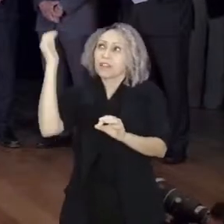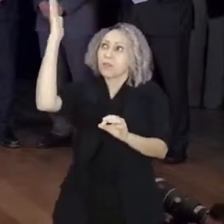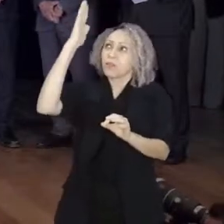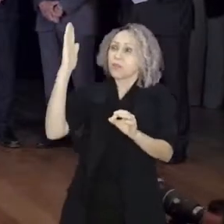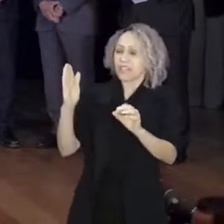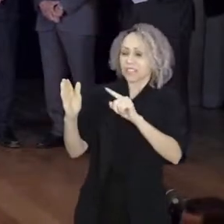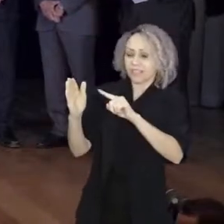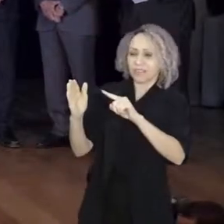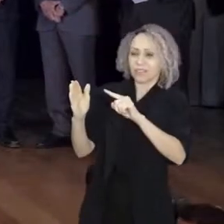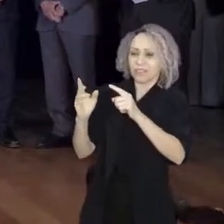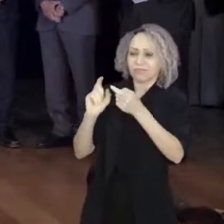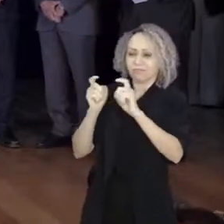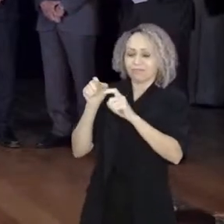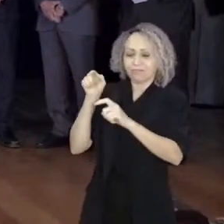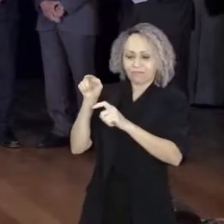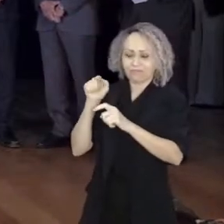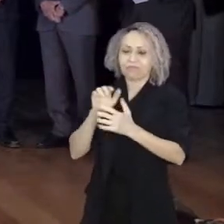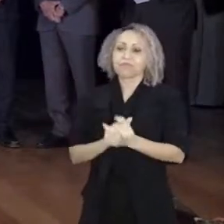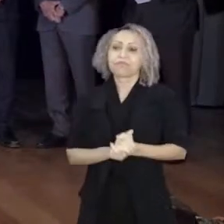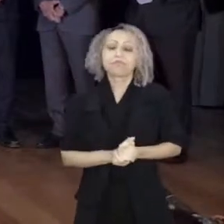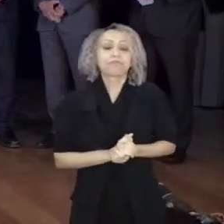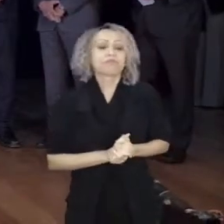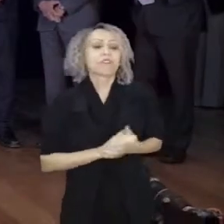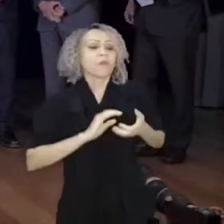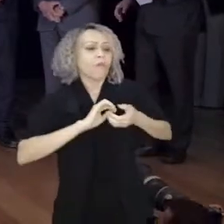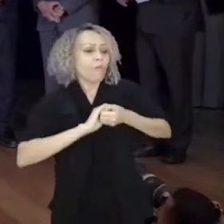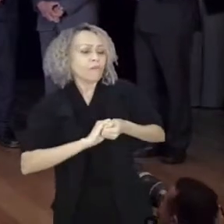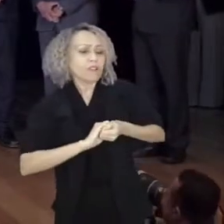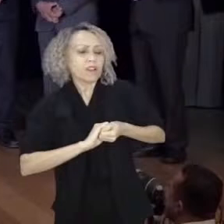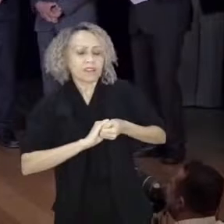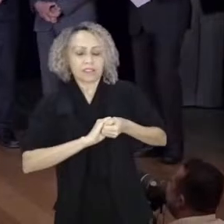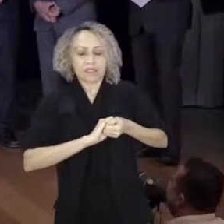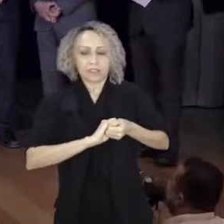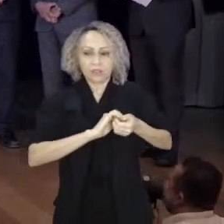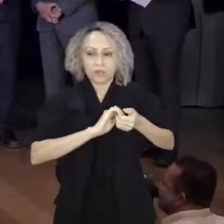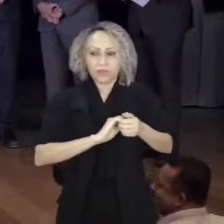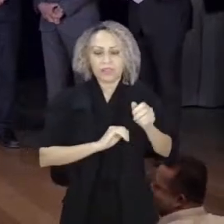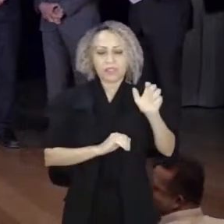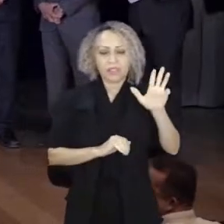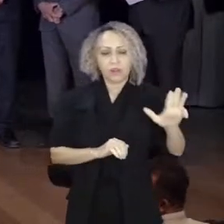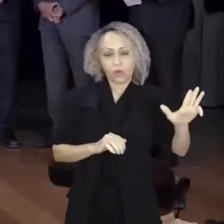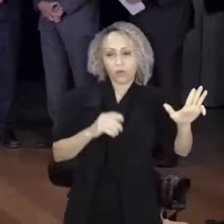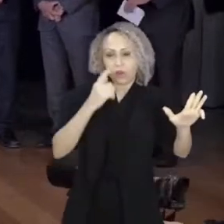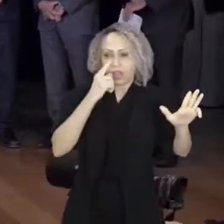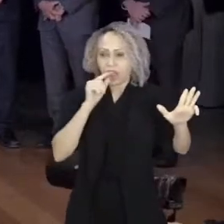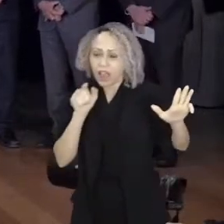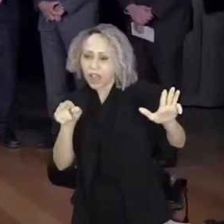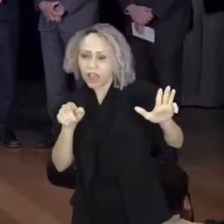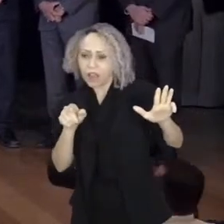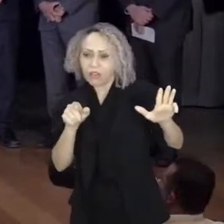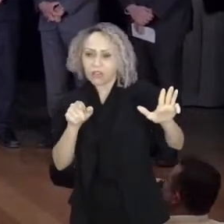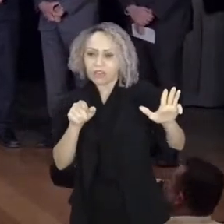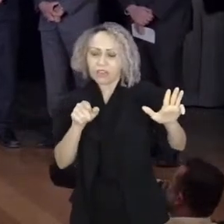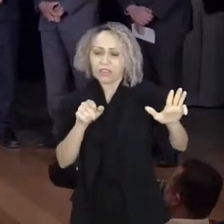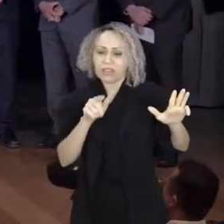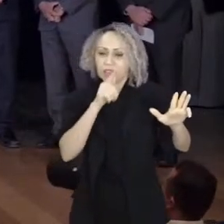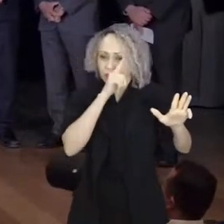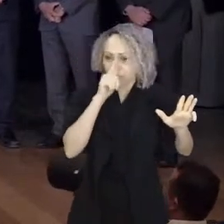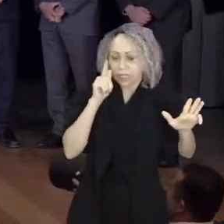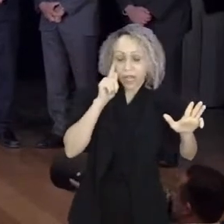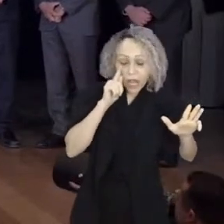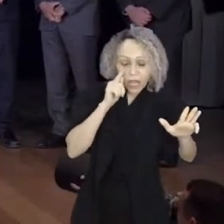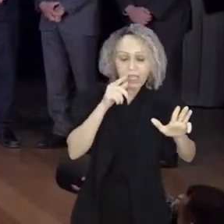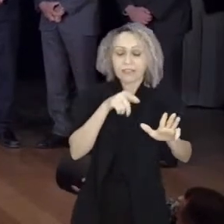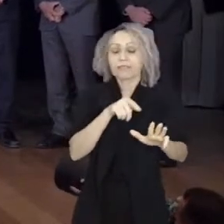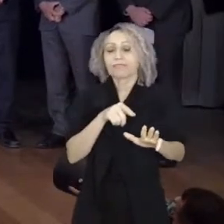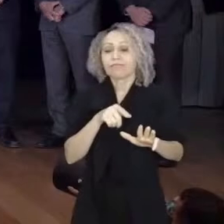Cumprimentar e agradecer ao presidente Lula, vice-presidente Alckmin, nossos colegas de governo, a presidenta Gleisi, e agradecer, claro, a